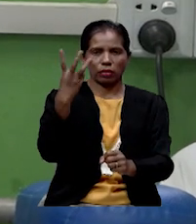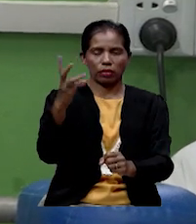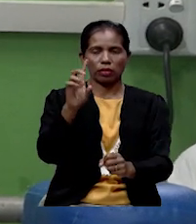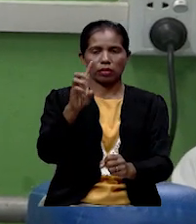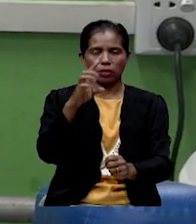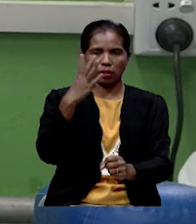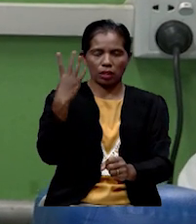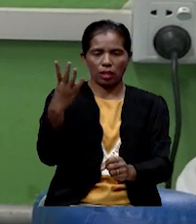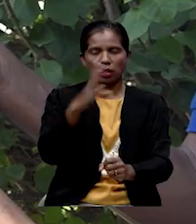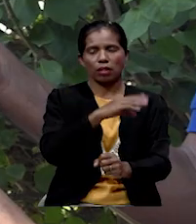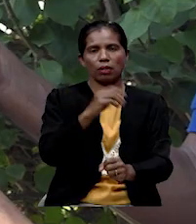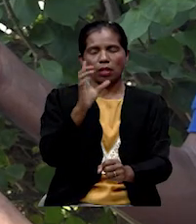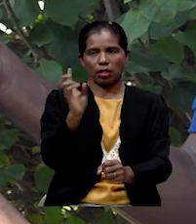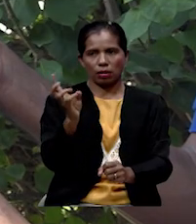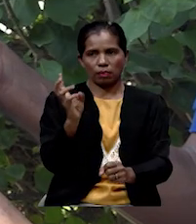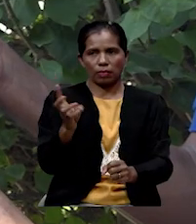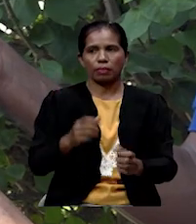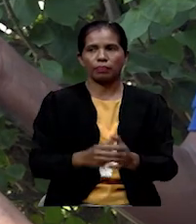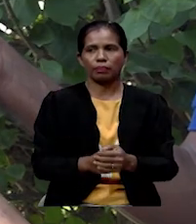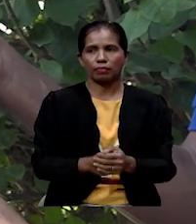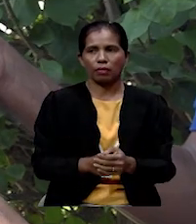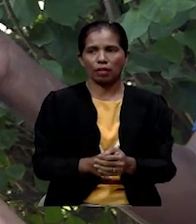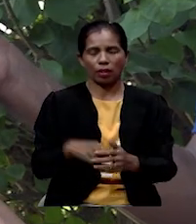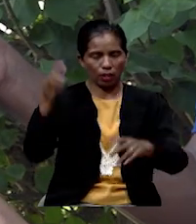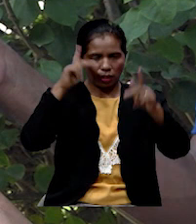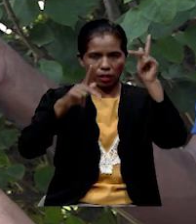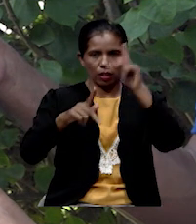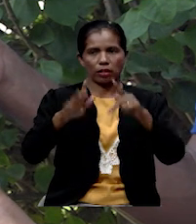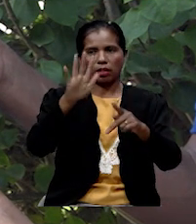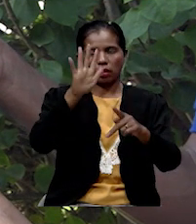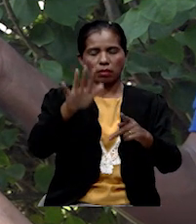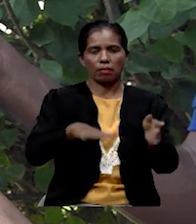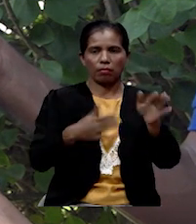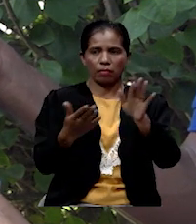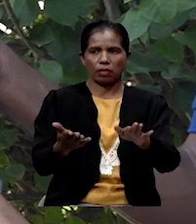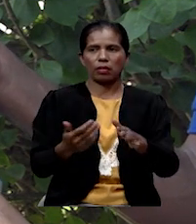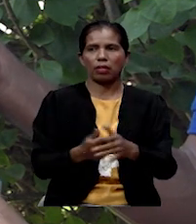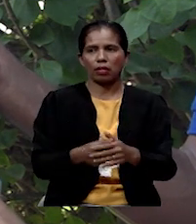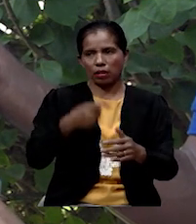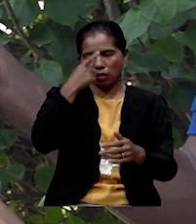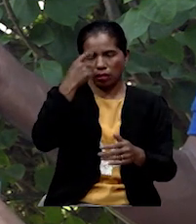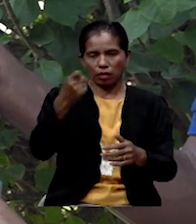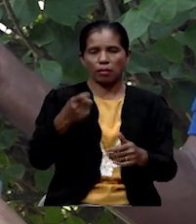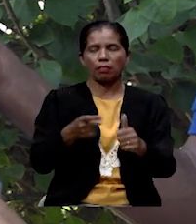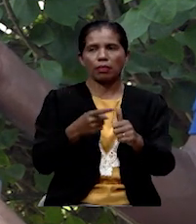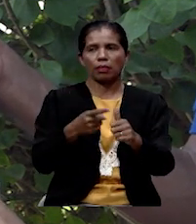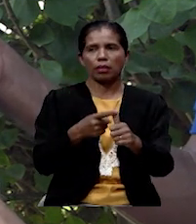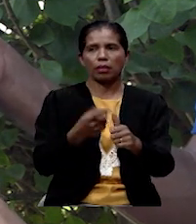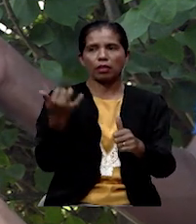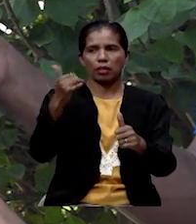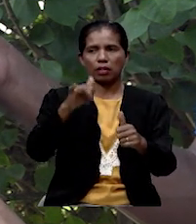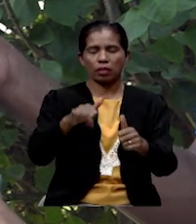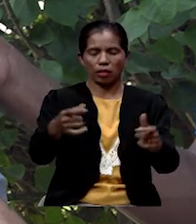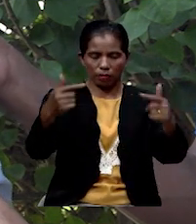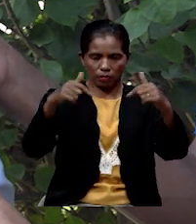nulu baleten. Kazu lima nepe maka la consciente vida. Ne tamba primeiro atu dia ang katak sira mai